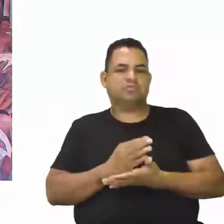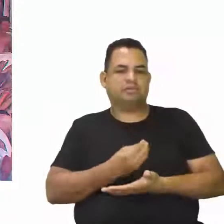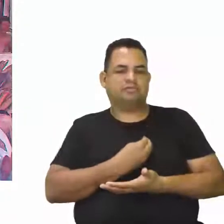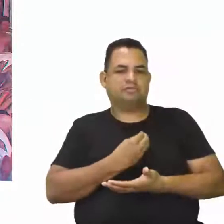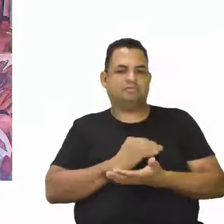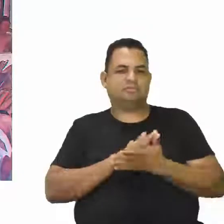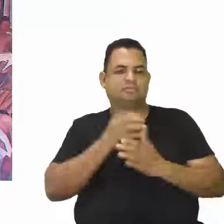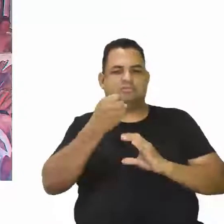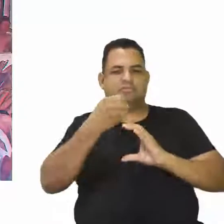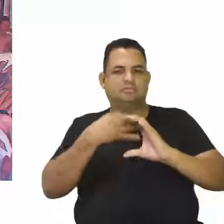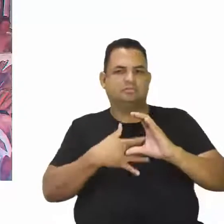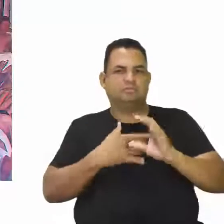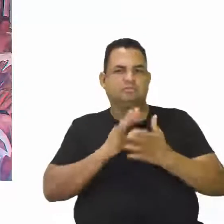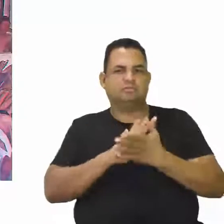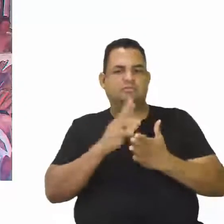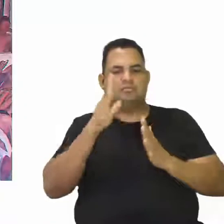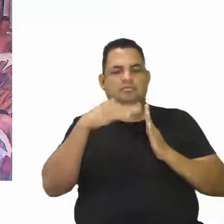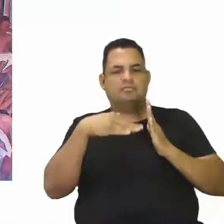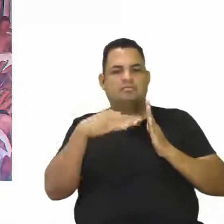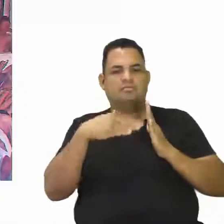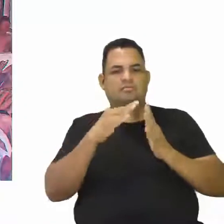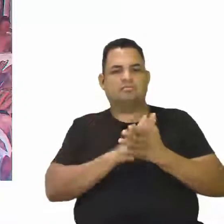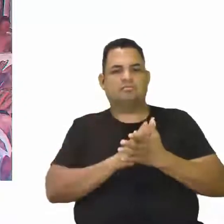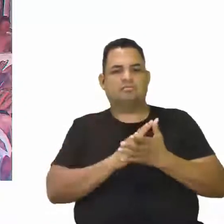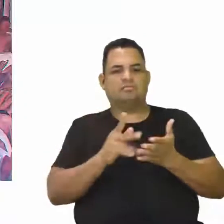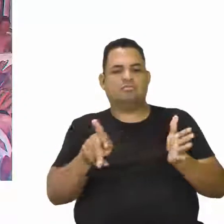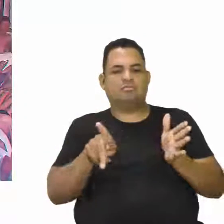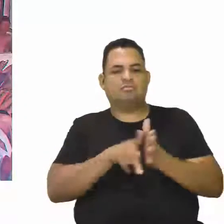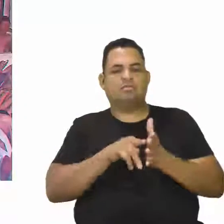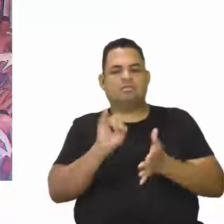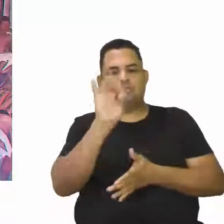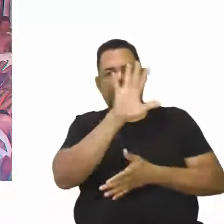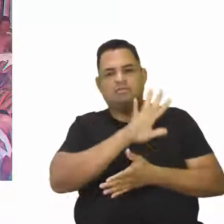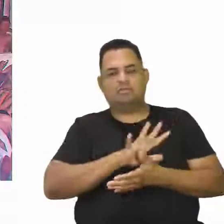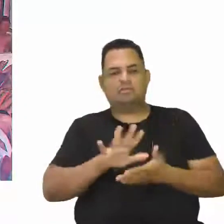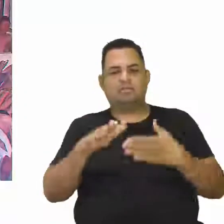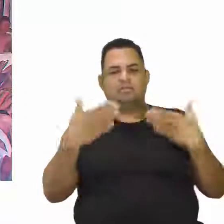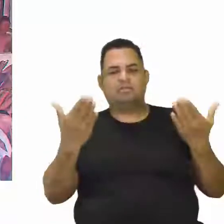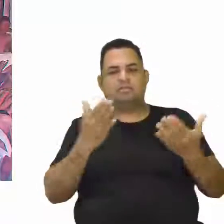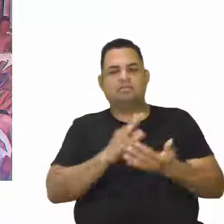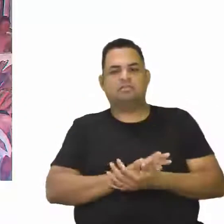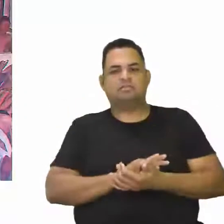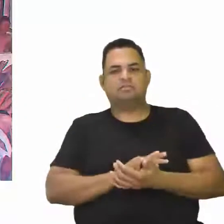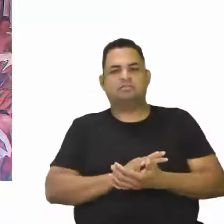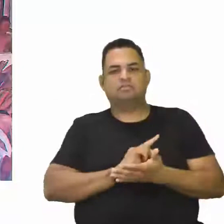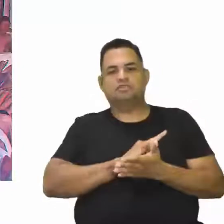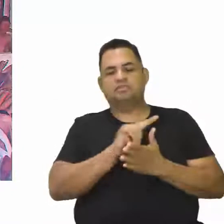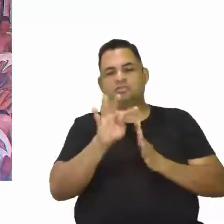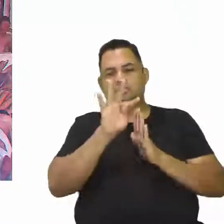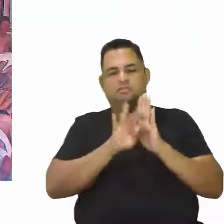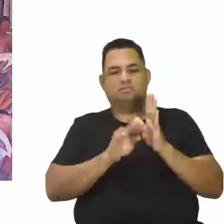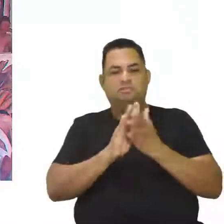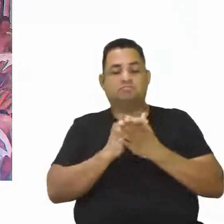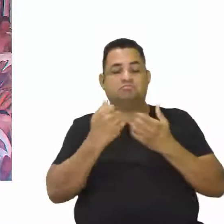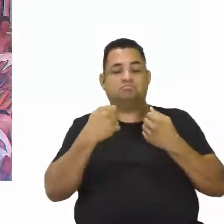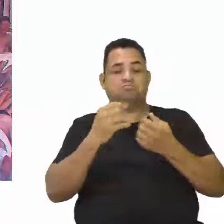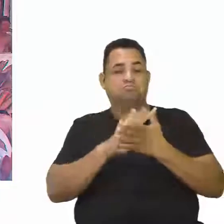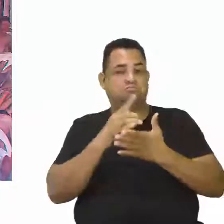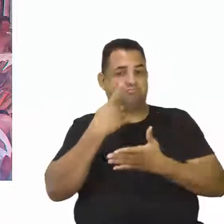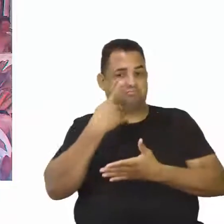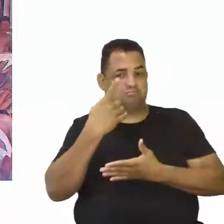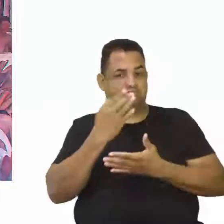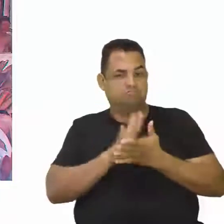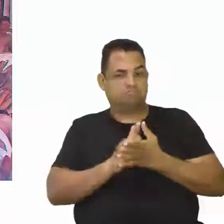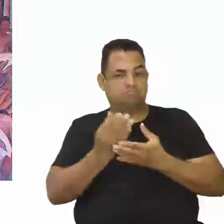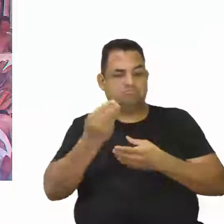é uma característica das pinturas e dos autorretratos como então, gênero textual. Você pode observar que